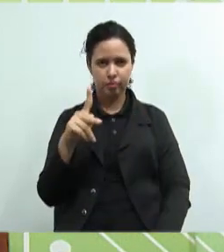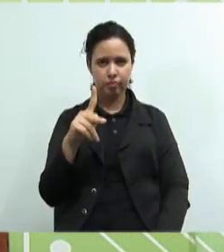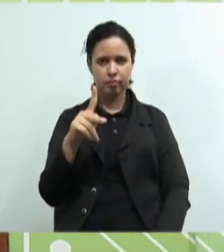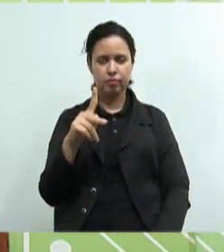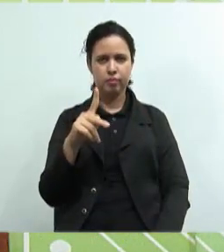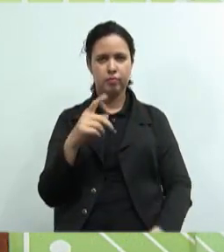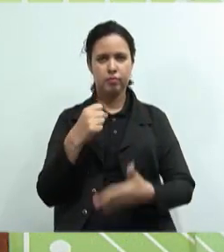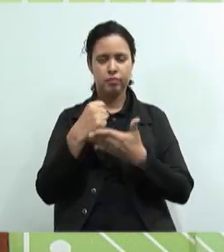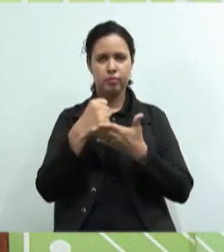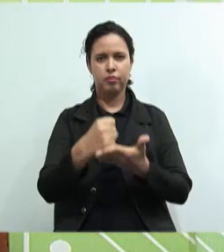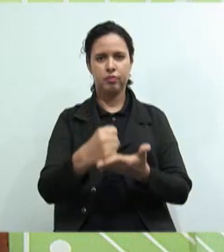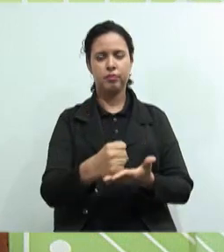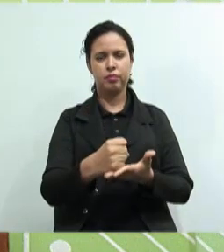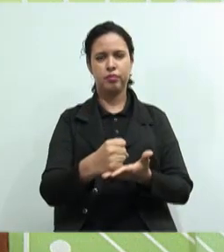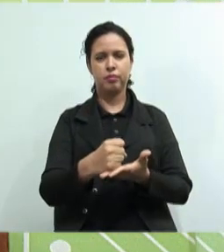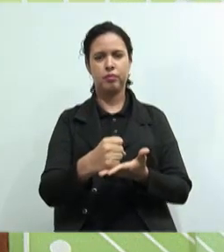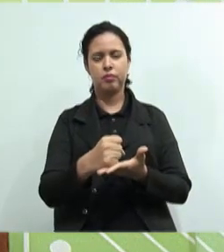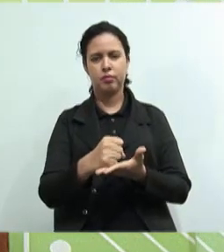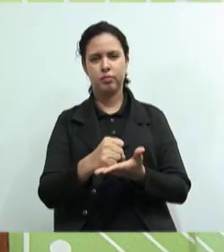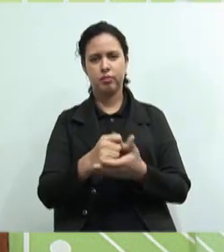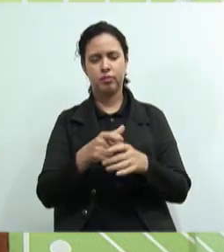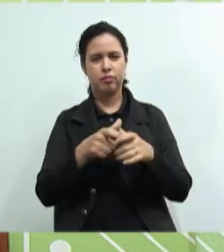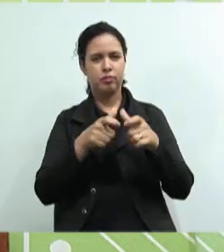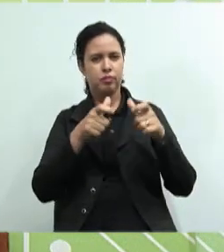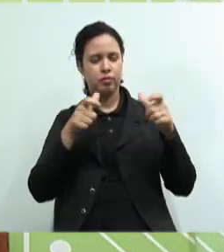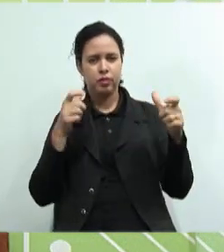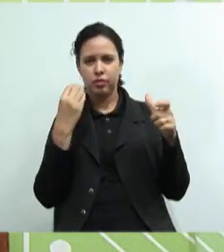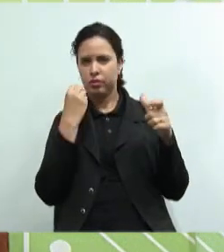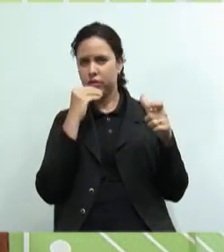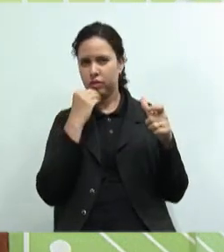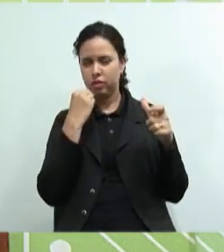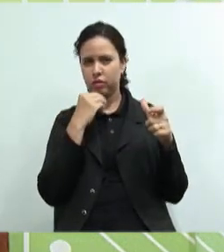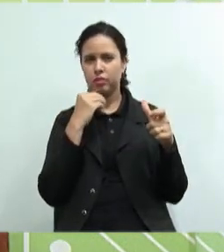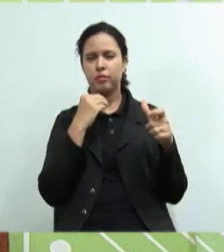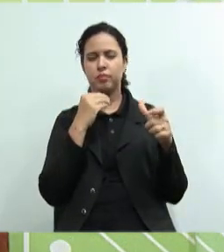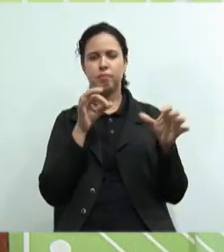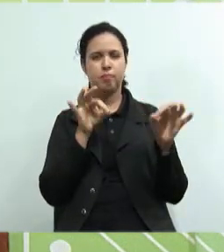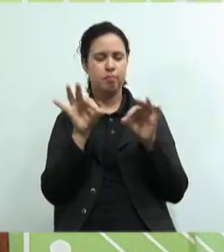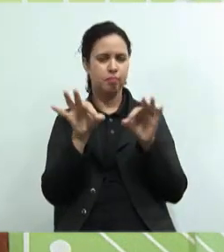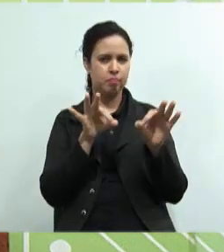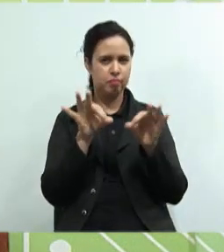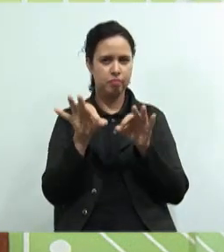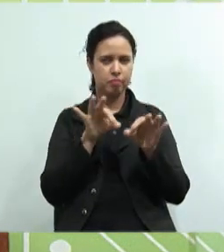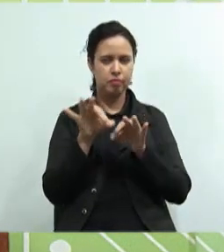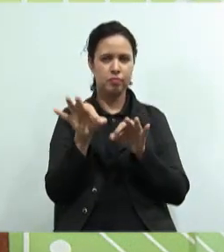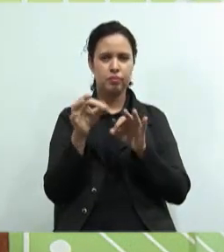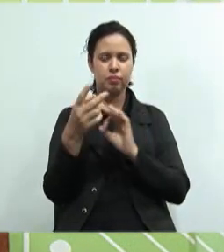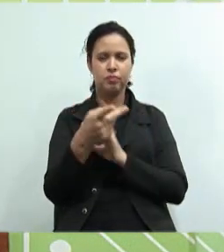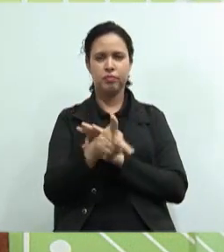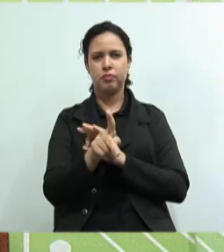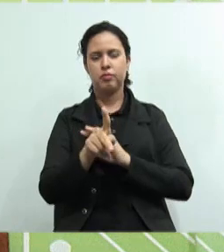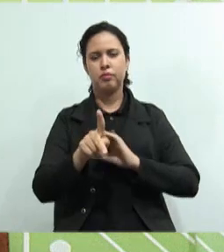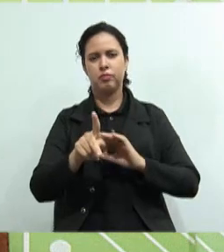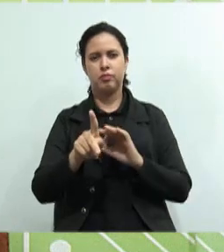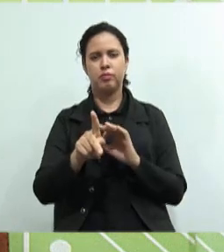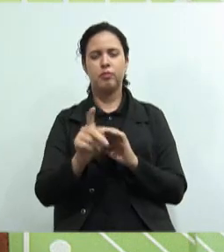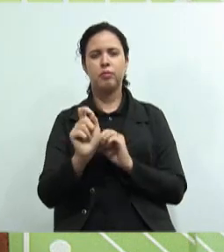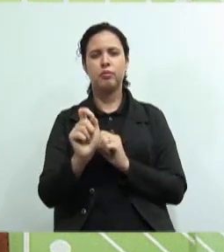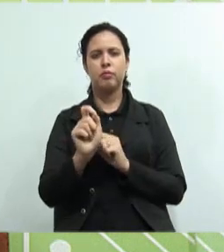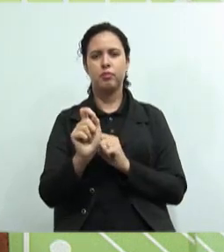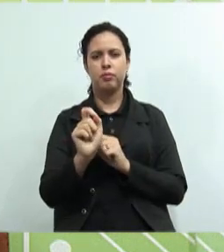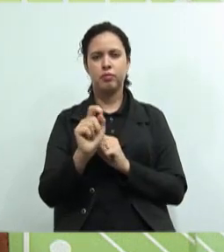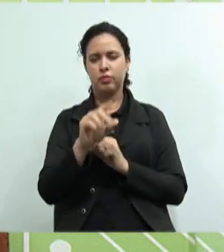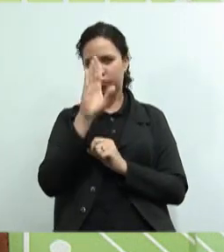Para as cooperativas, pode haver uma grande vantagem em organizar a comercialização da sua produção de uma maneira assim